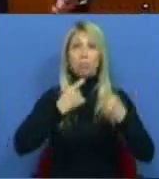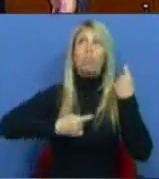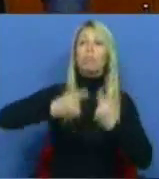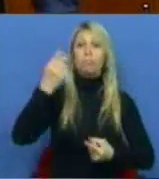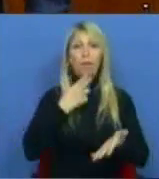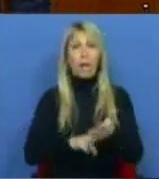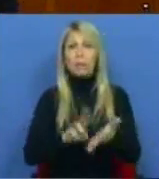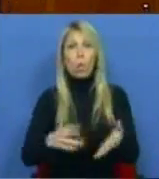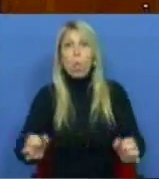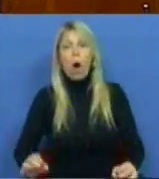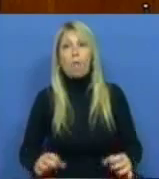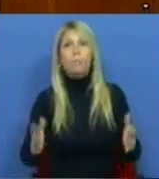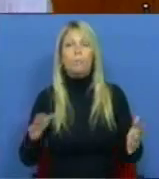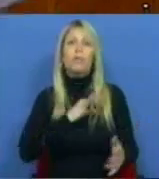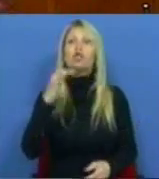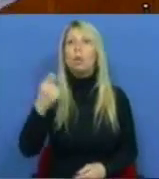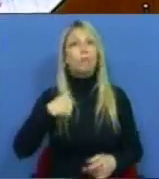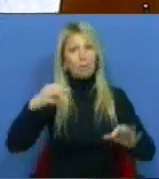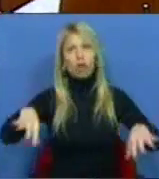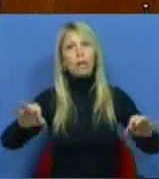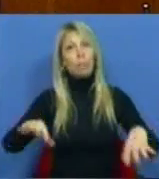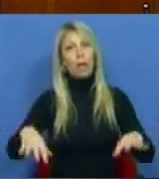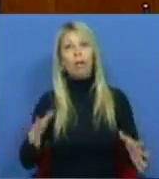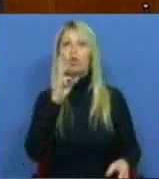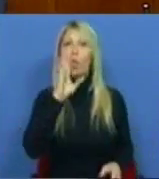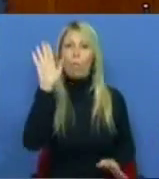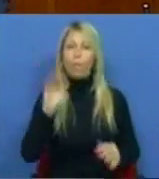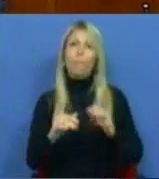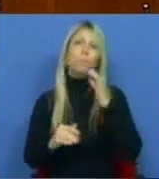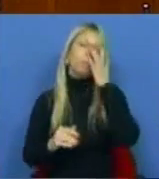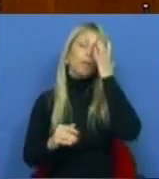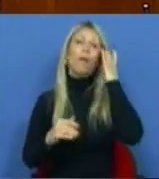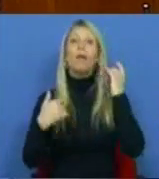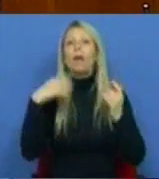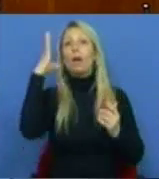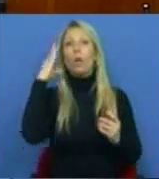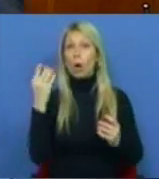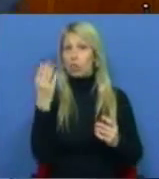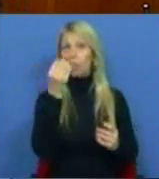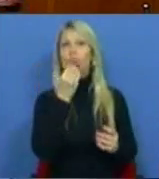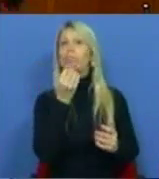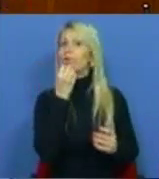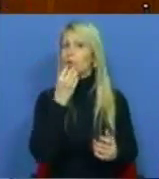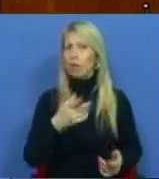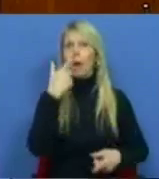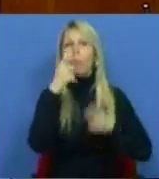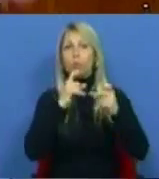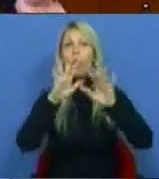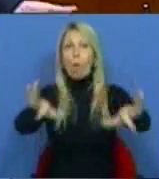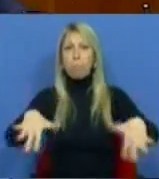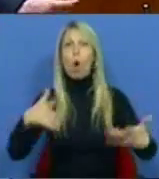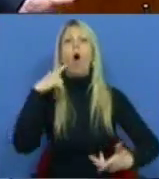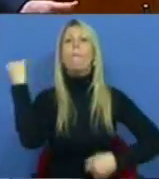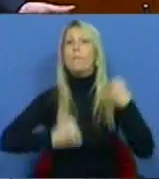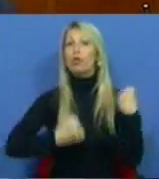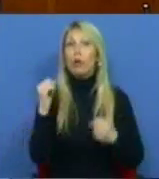quer protesta... Sr. Presidente, vou já acabar, desculpe. Eu acho muito bem que as pessoas possam protestar, com certeza, eu não lhes